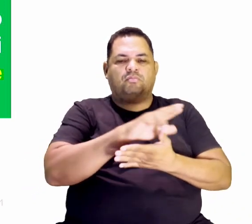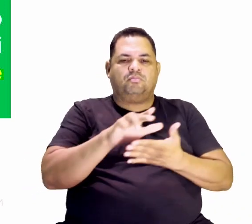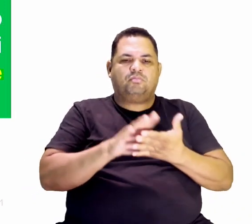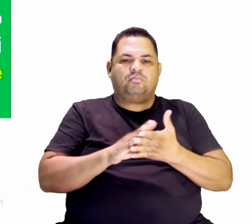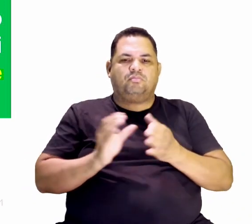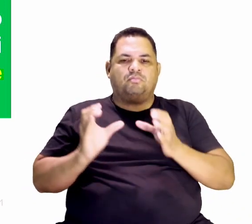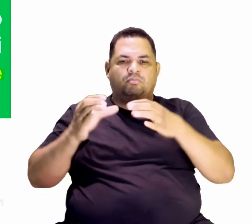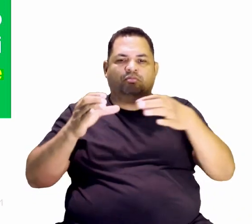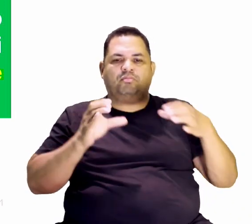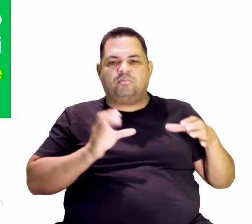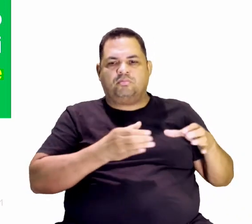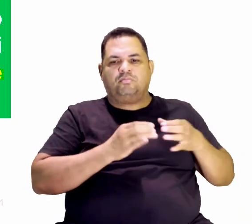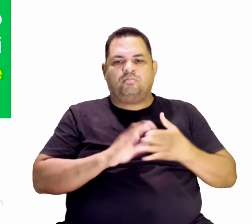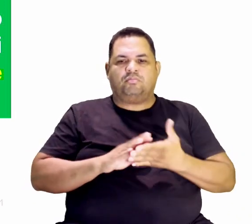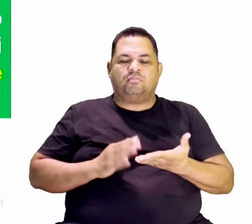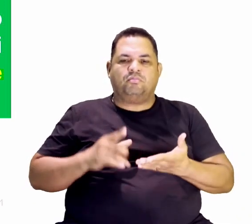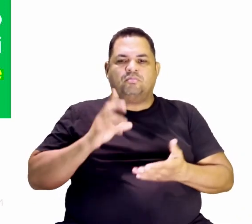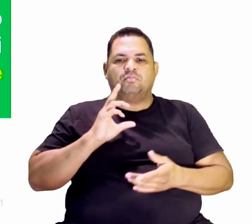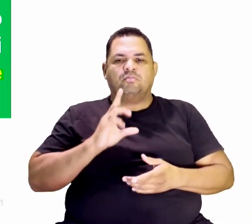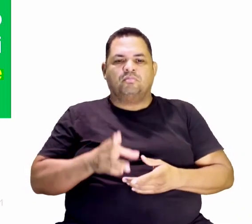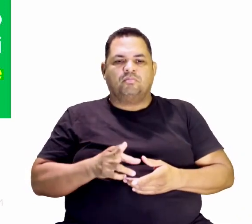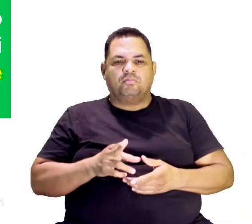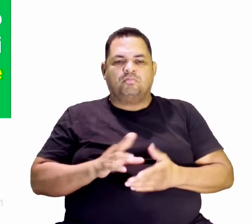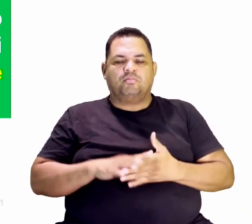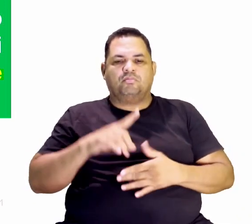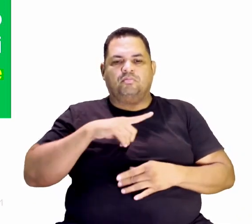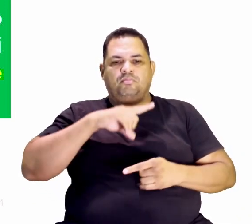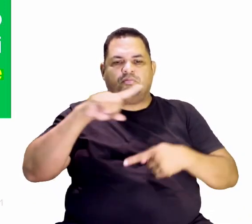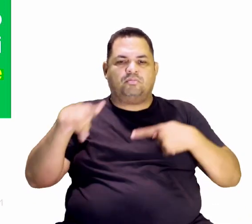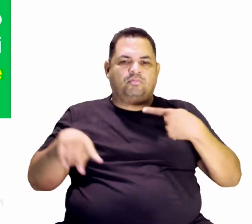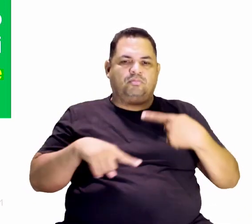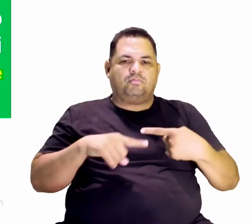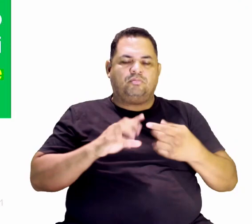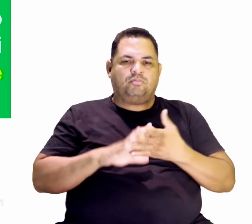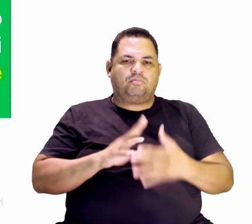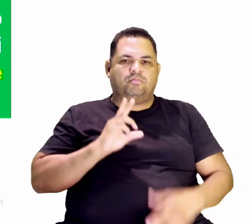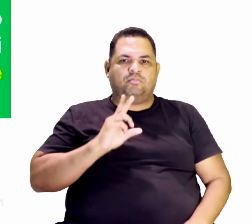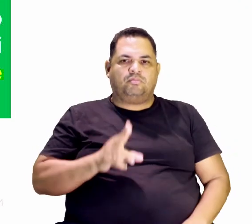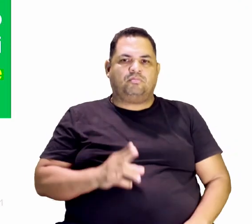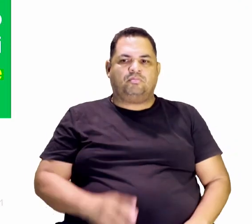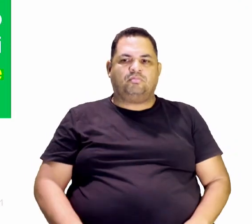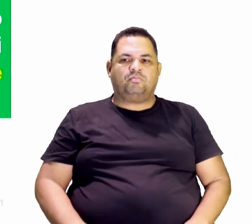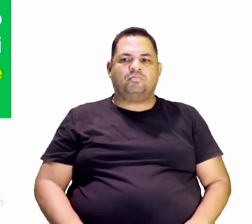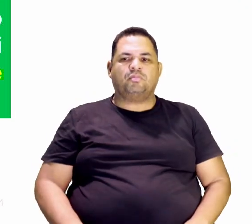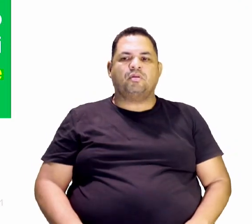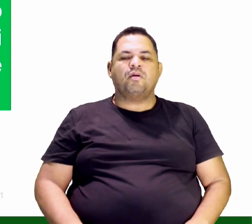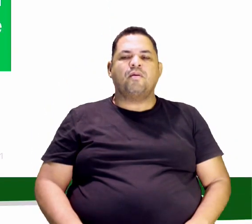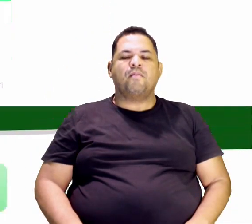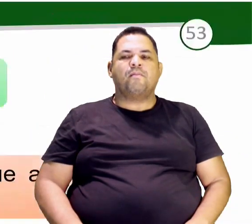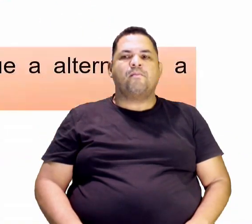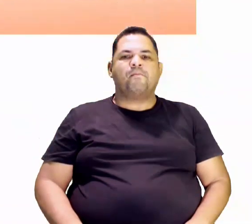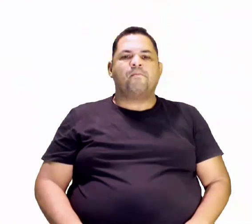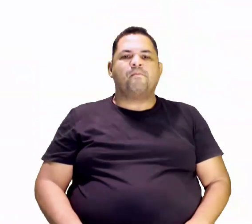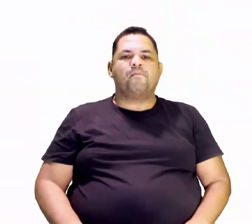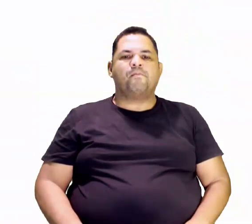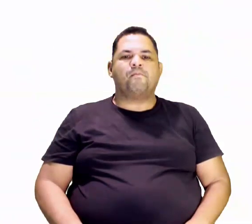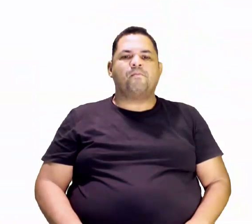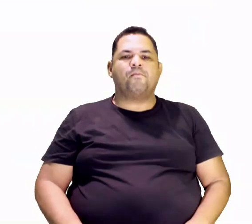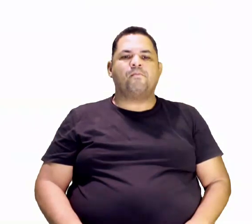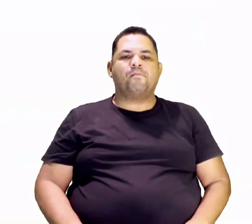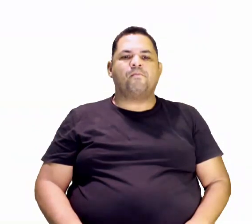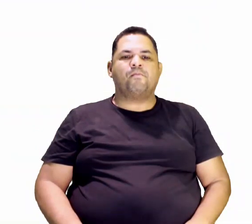redes, grupos de afinidades e de interesse e laços de vizinhança, certo? Vamos lá.